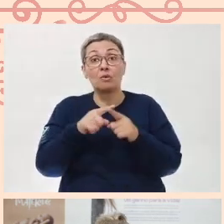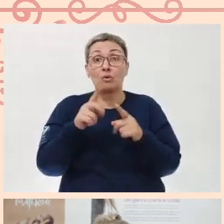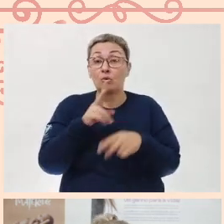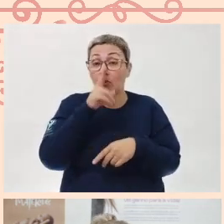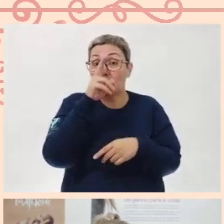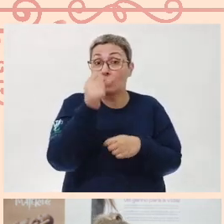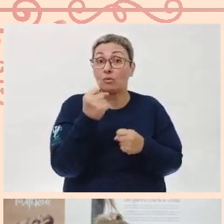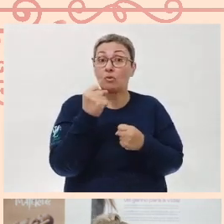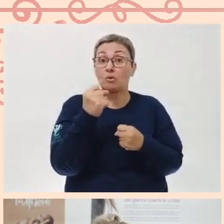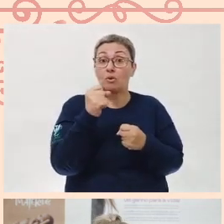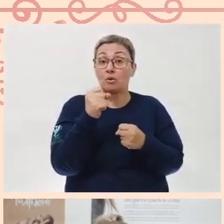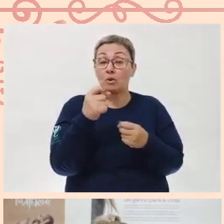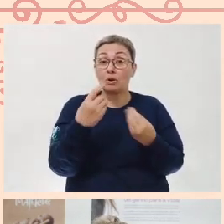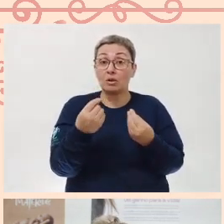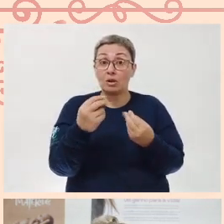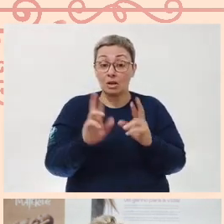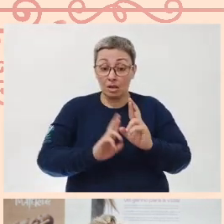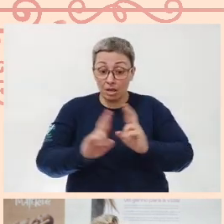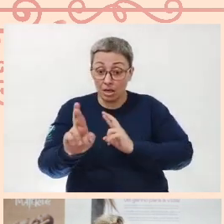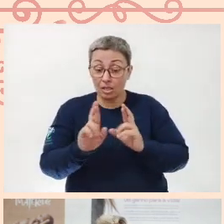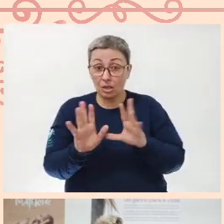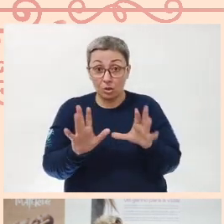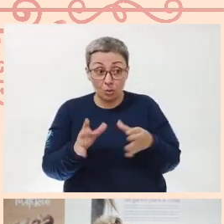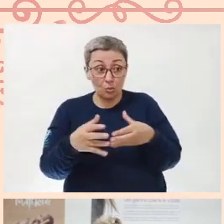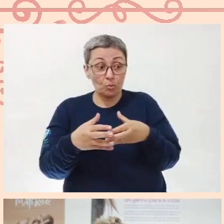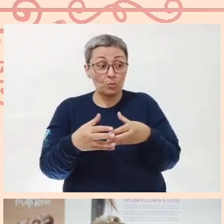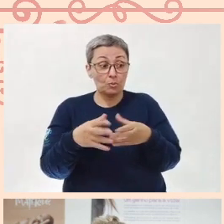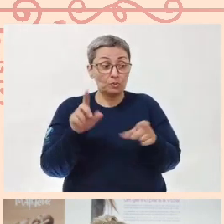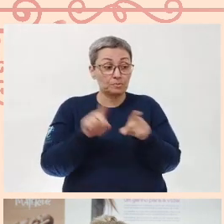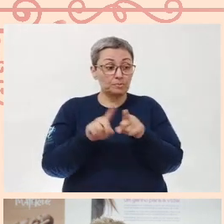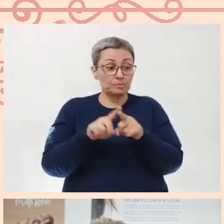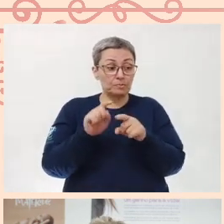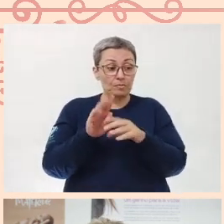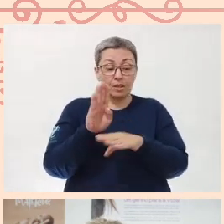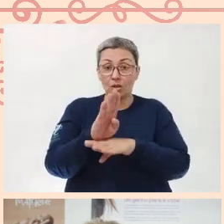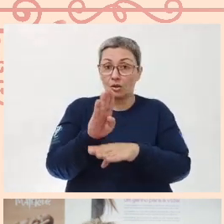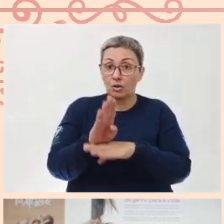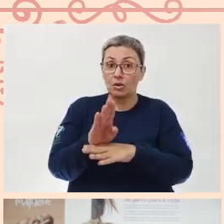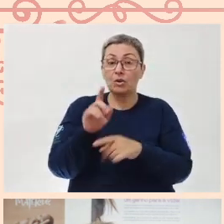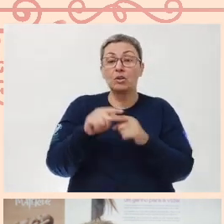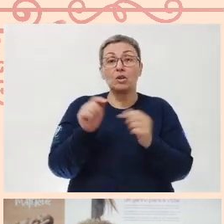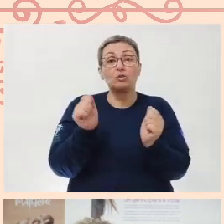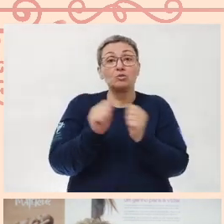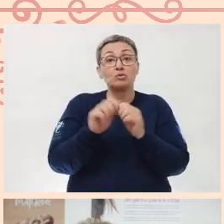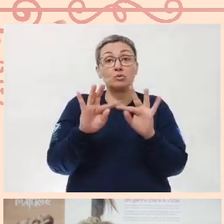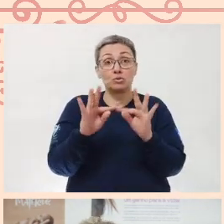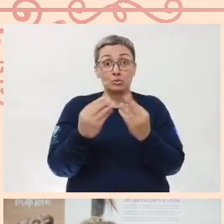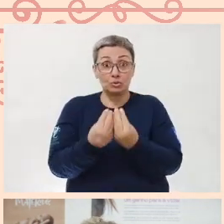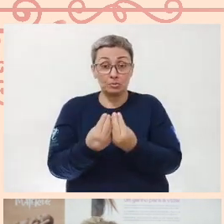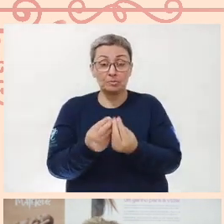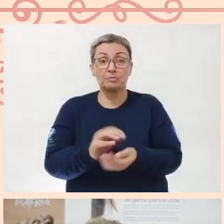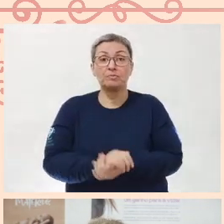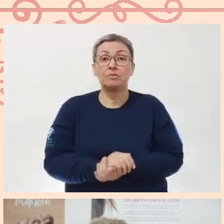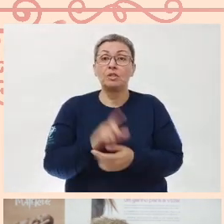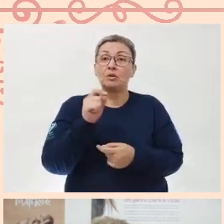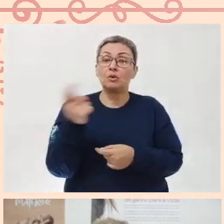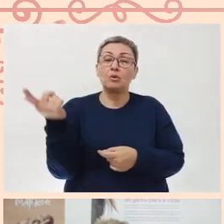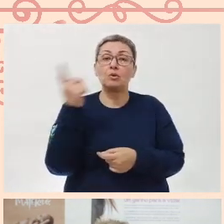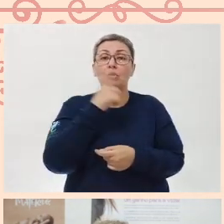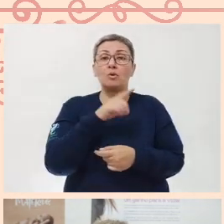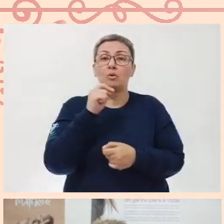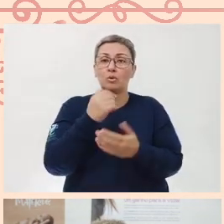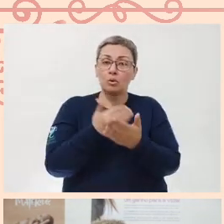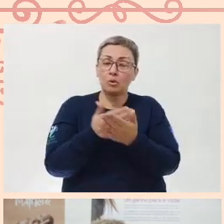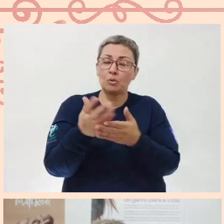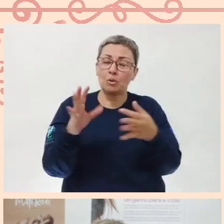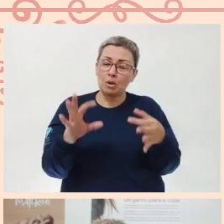fortalece a relação da equipe assistente com a família, que